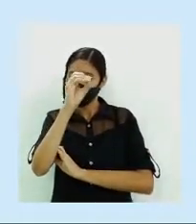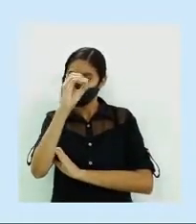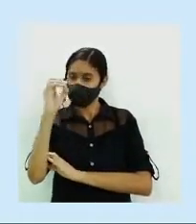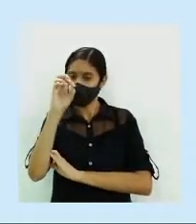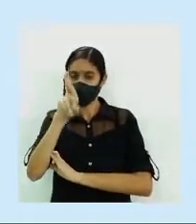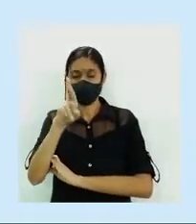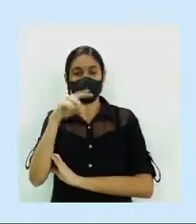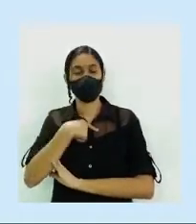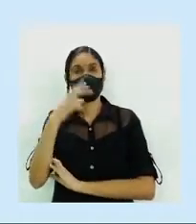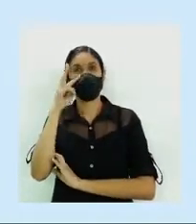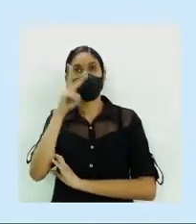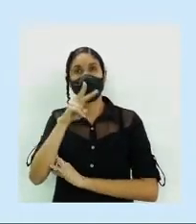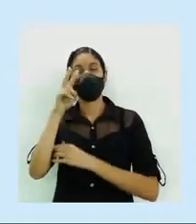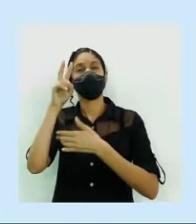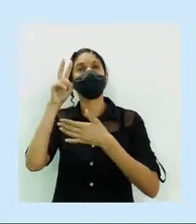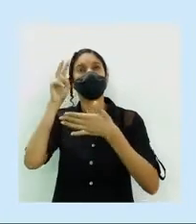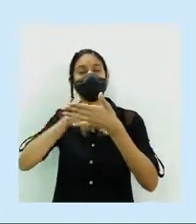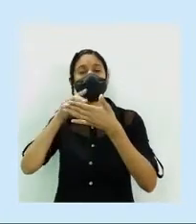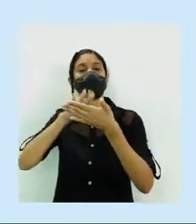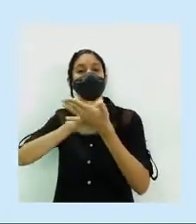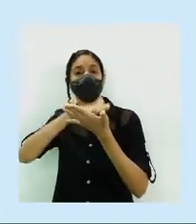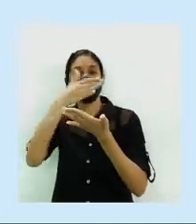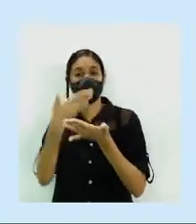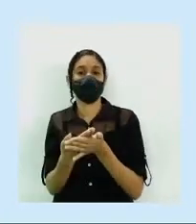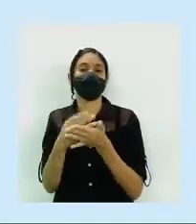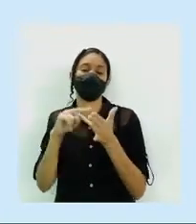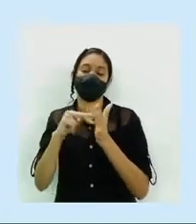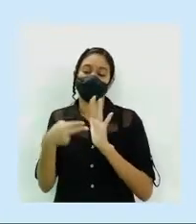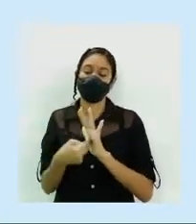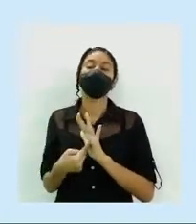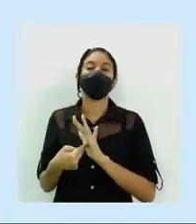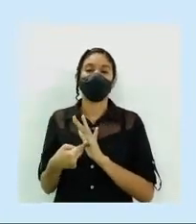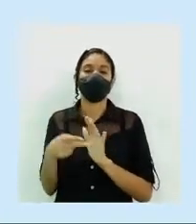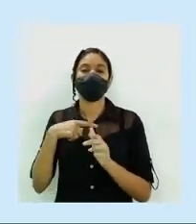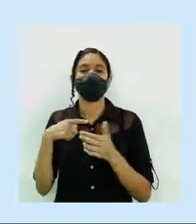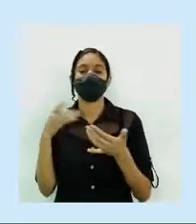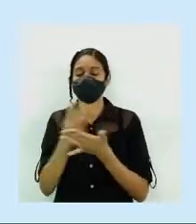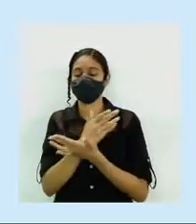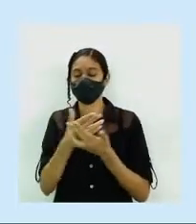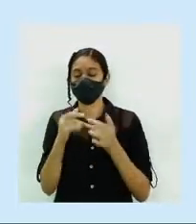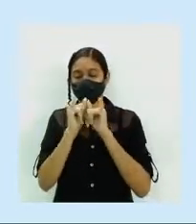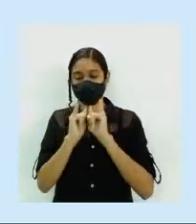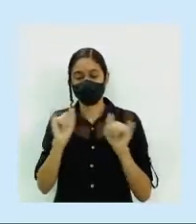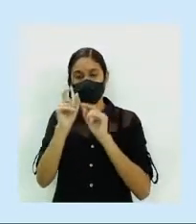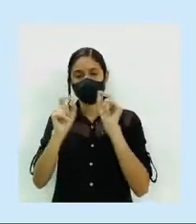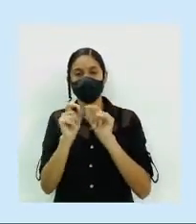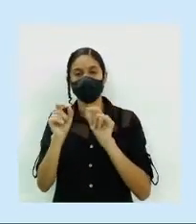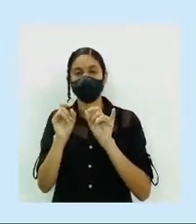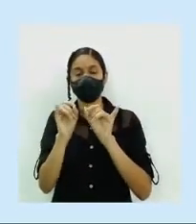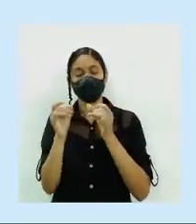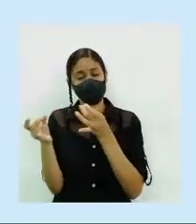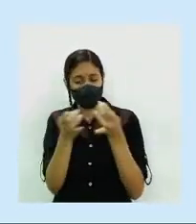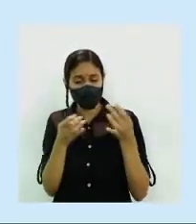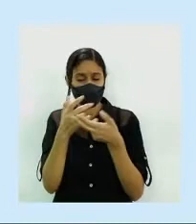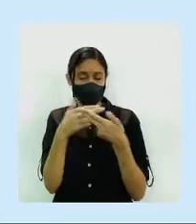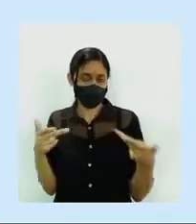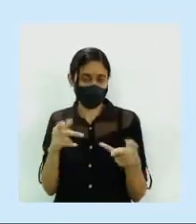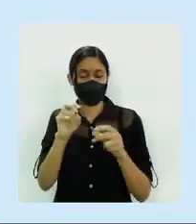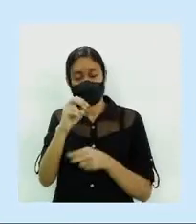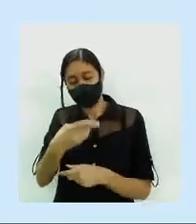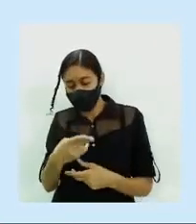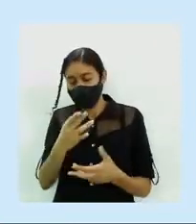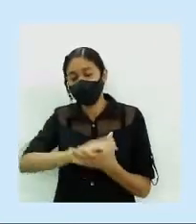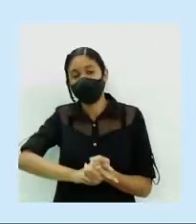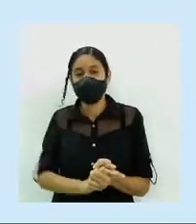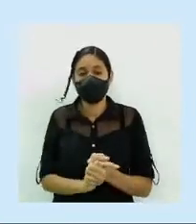gente interpreta o que está escrito, né? Tem casos em que ali está presente apenas a propaganda de algum produto ou de